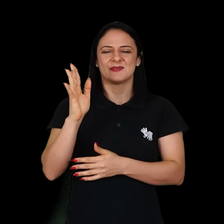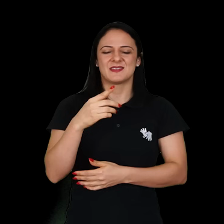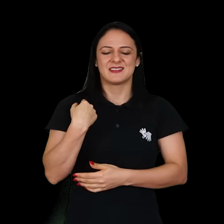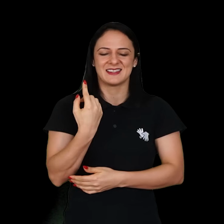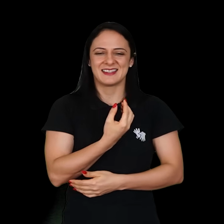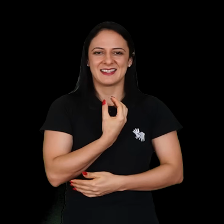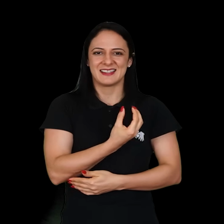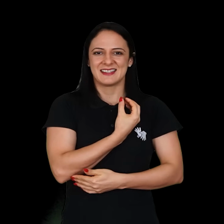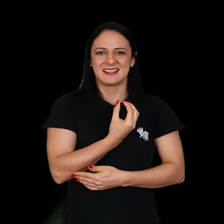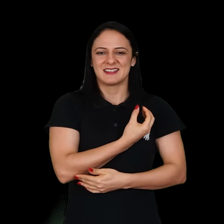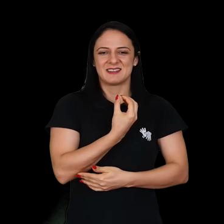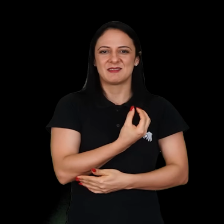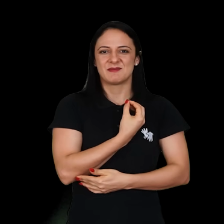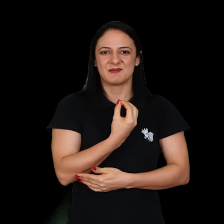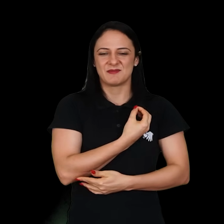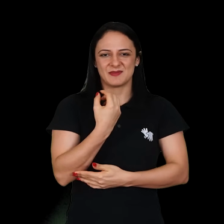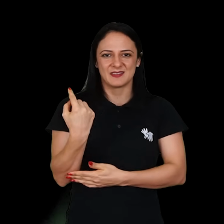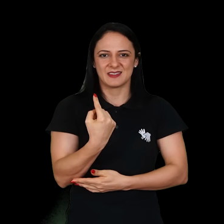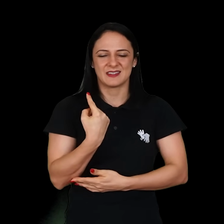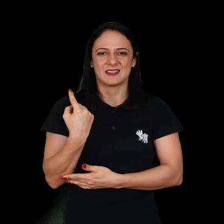o destino de um só,